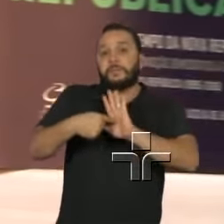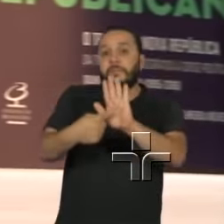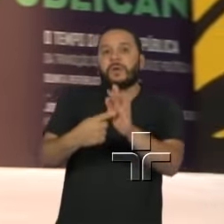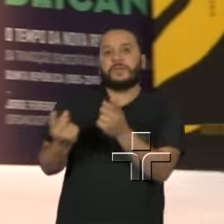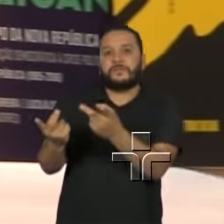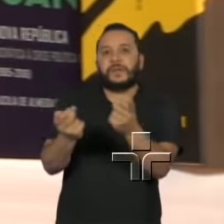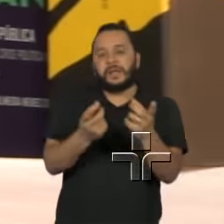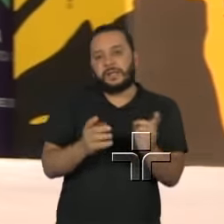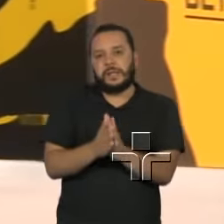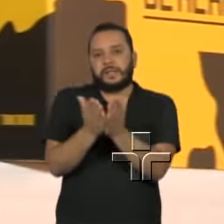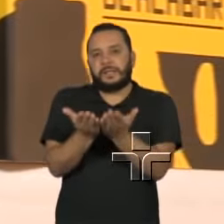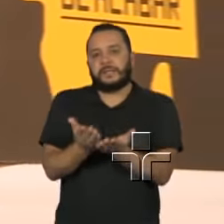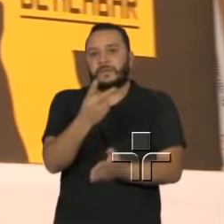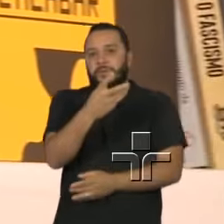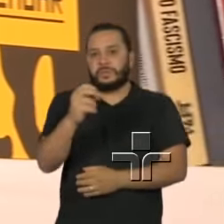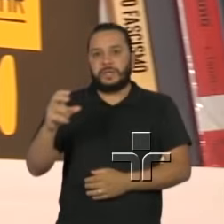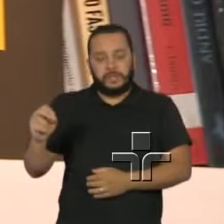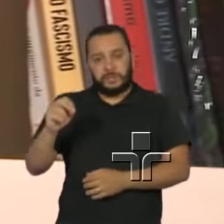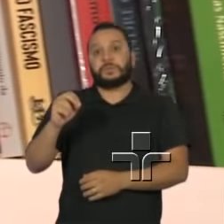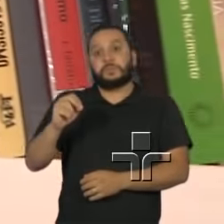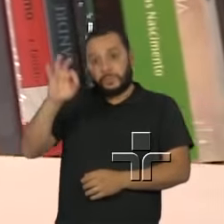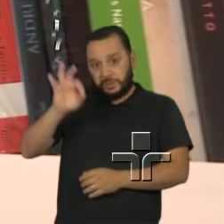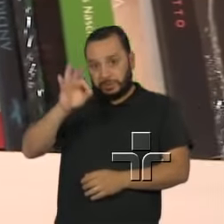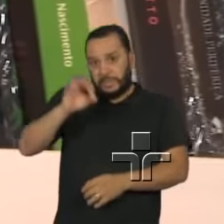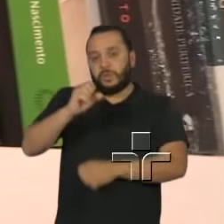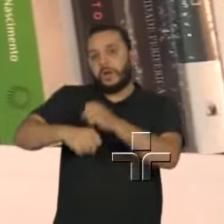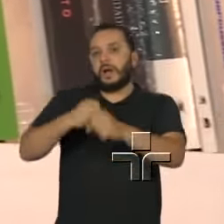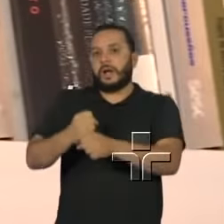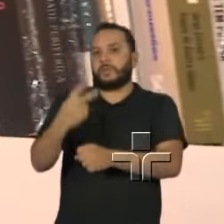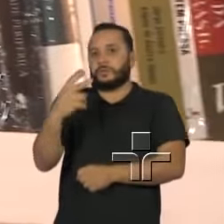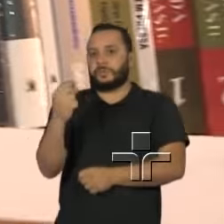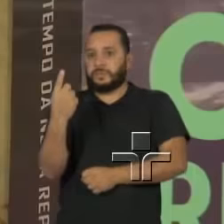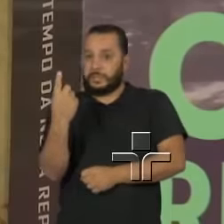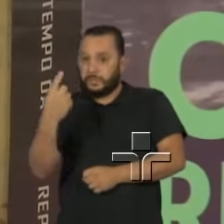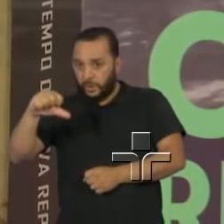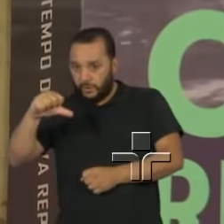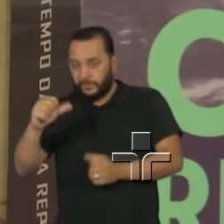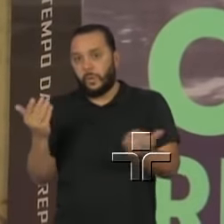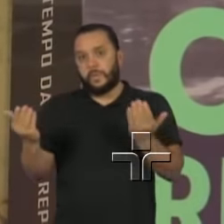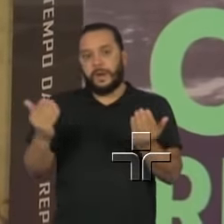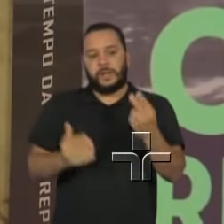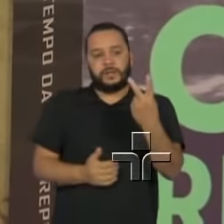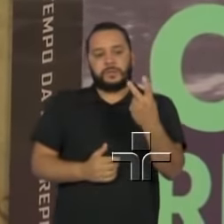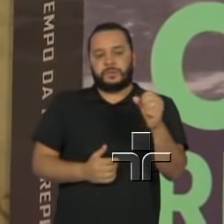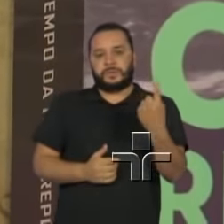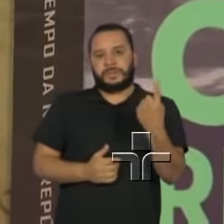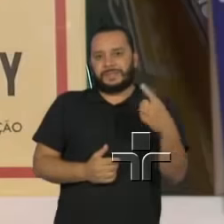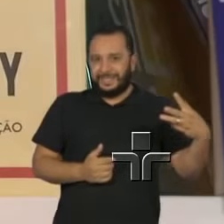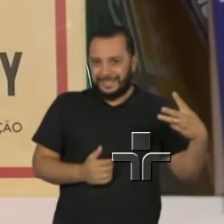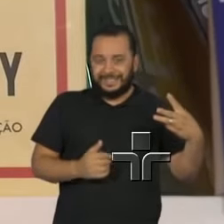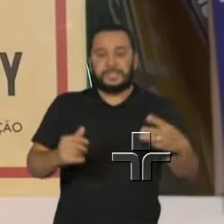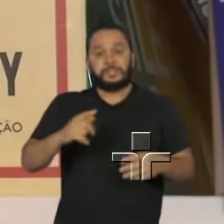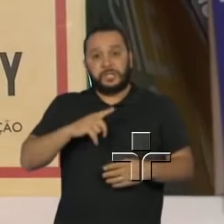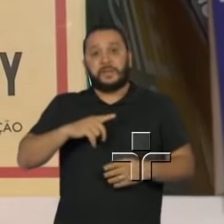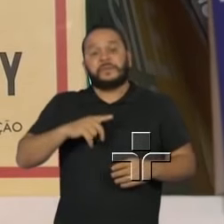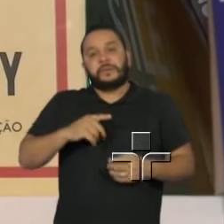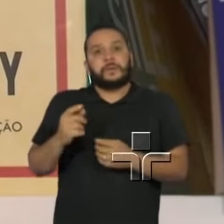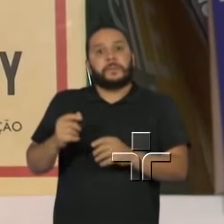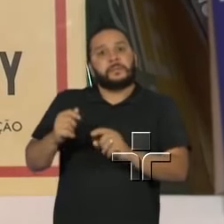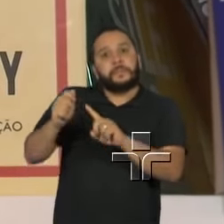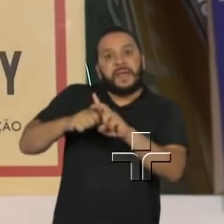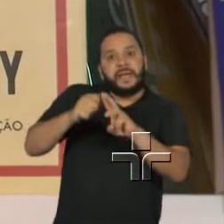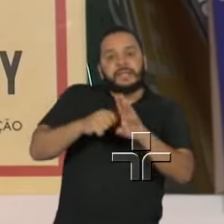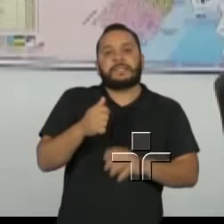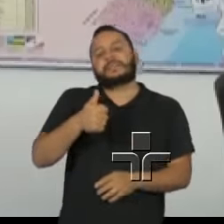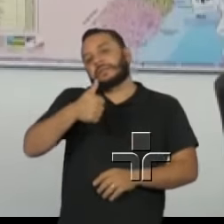livros cresceram 200% em 2019 em relação a 2013. A média mensal passou de 10 mil para 30